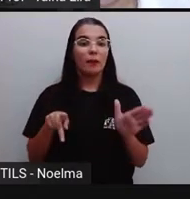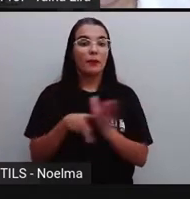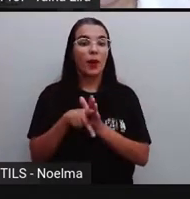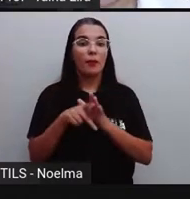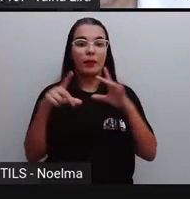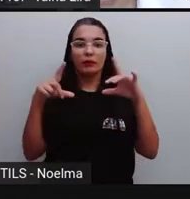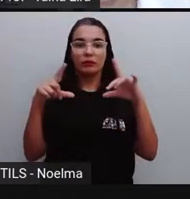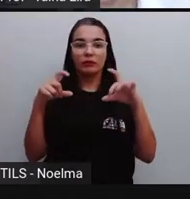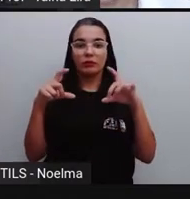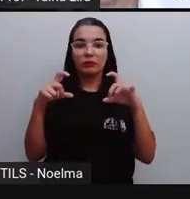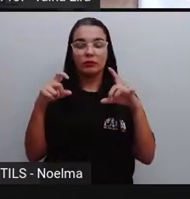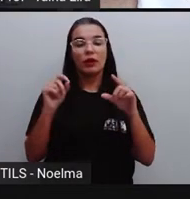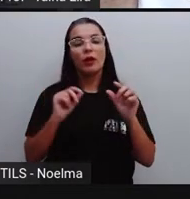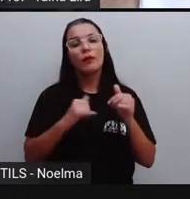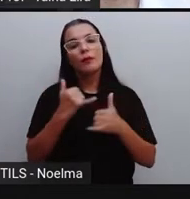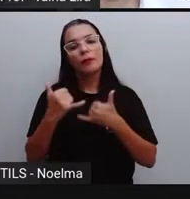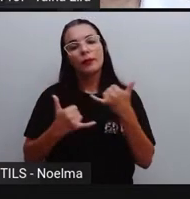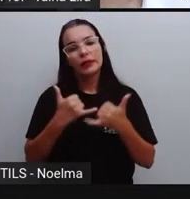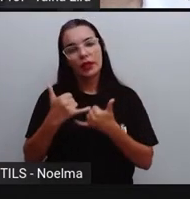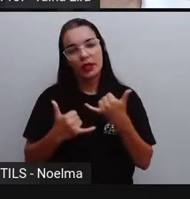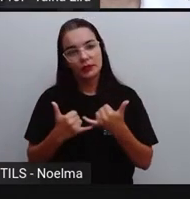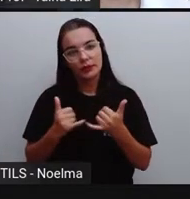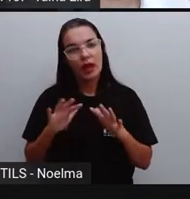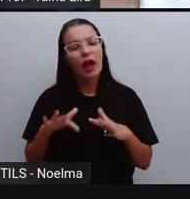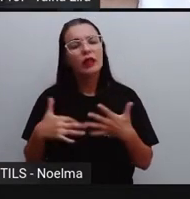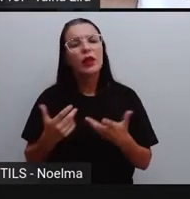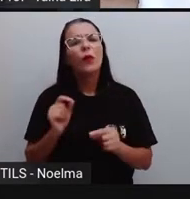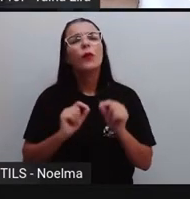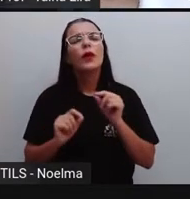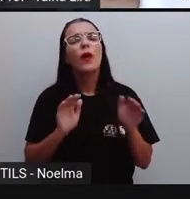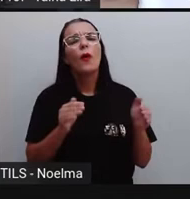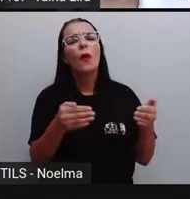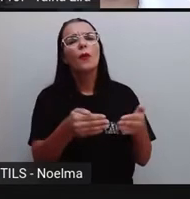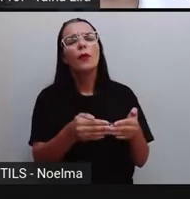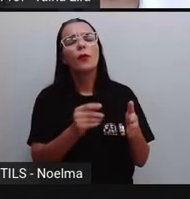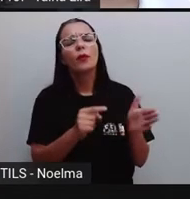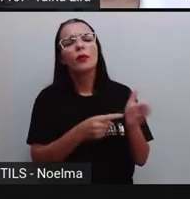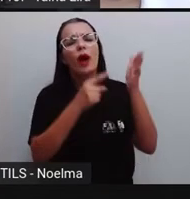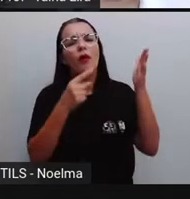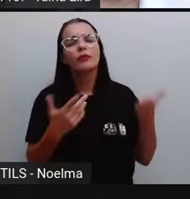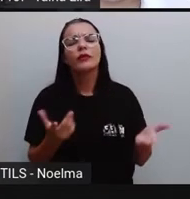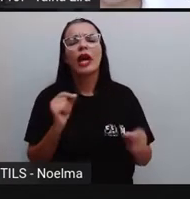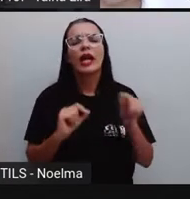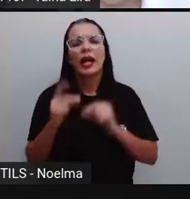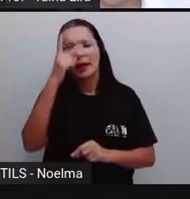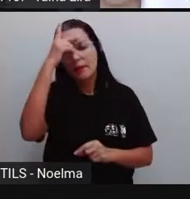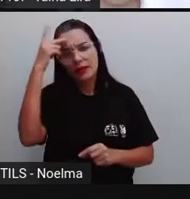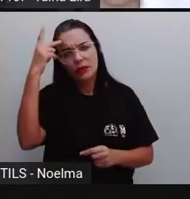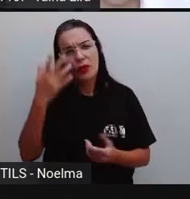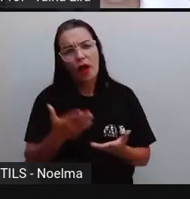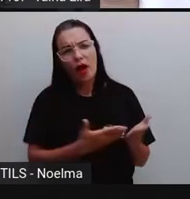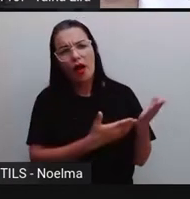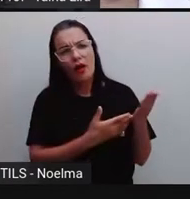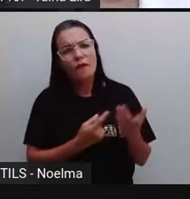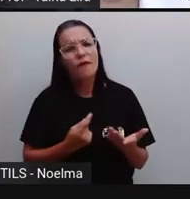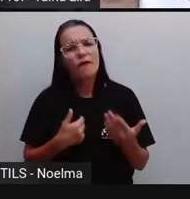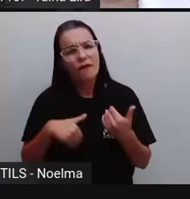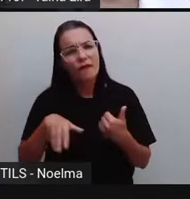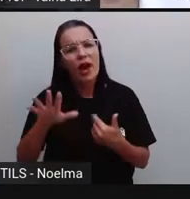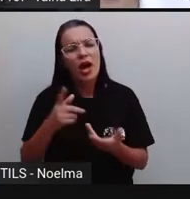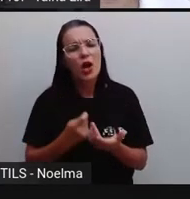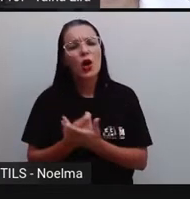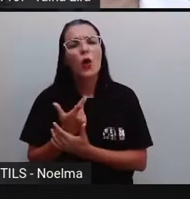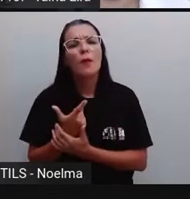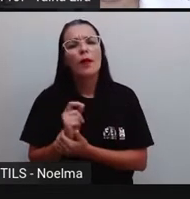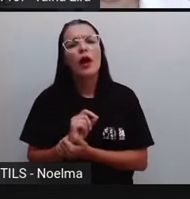Se a gente for olhar aqui. Então, para quem será que eles escreveram aí? Eles produziram aí esse cartaz usando essa